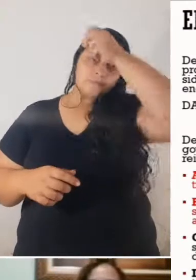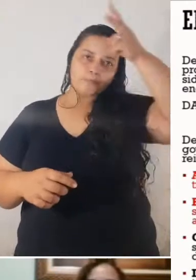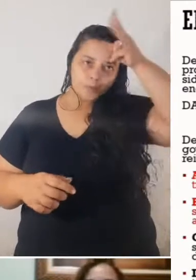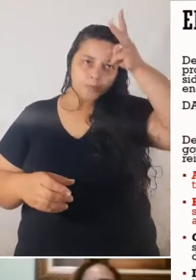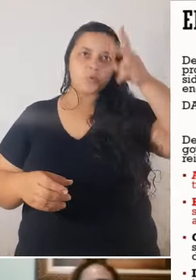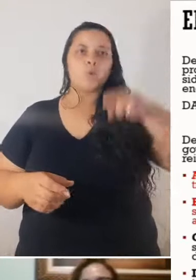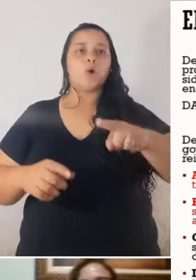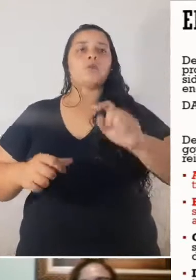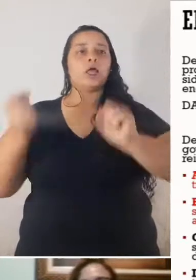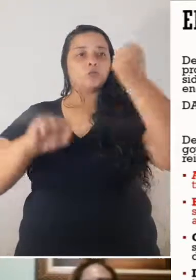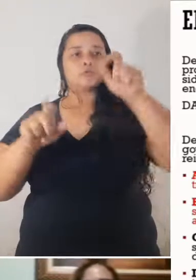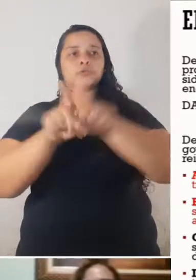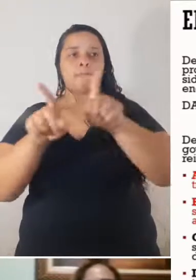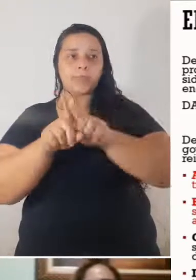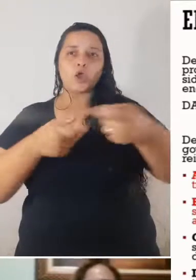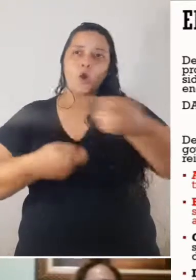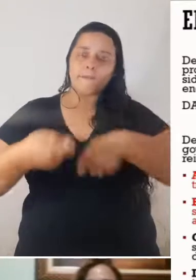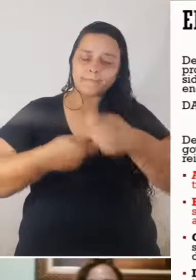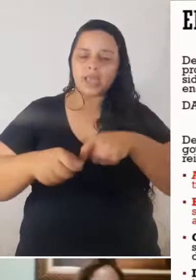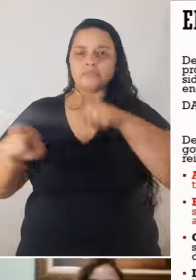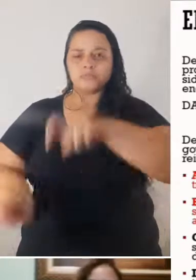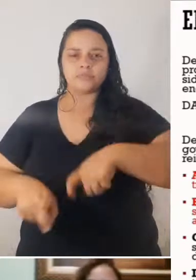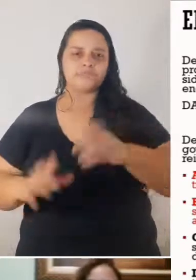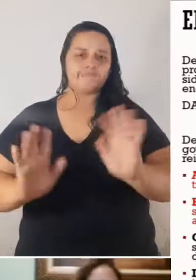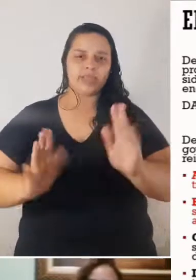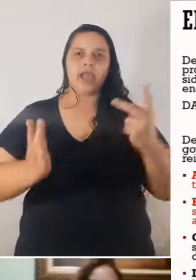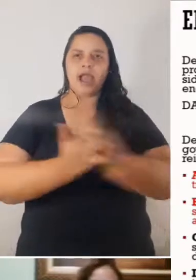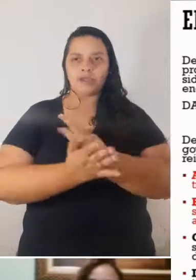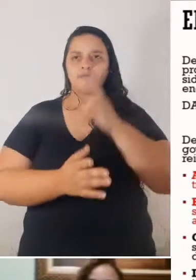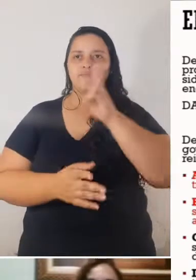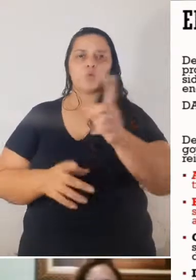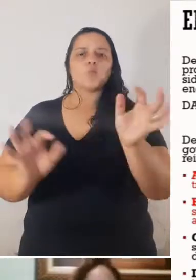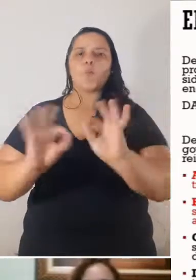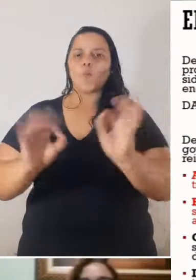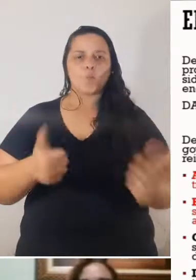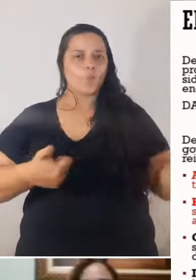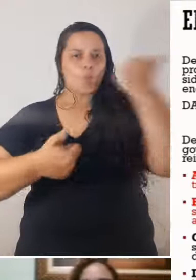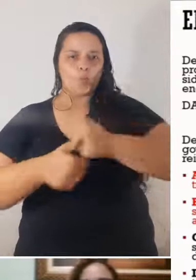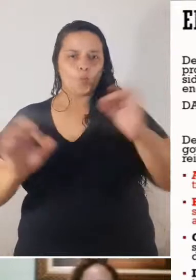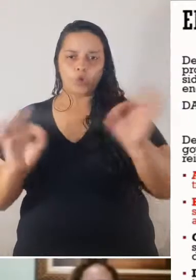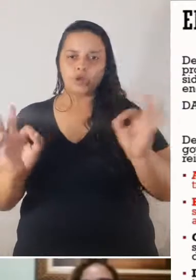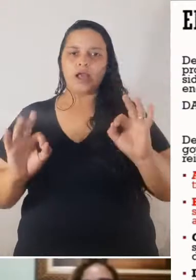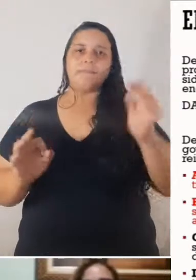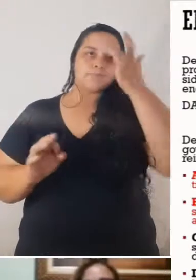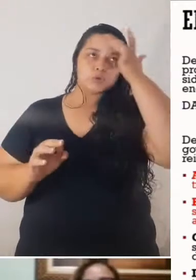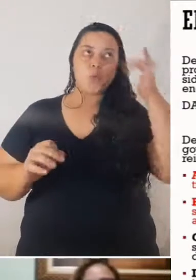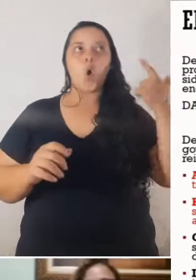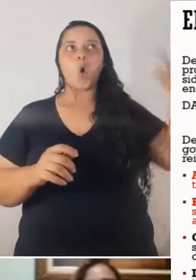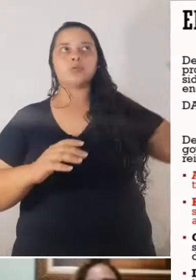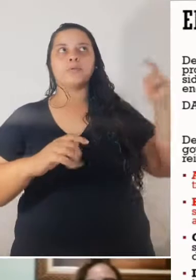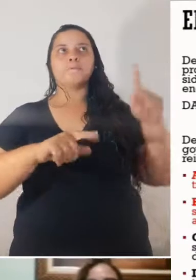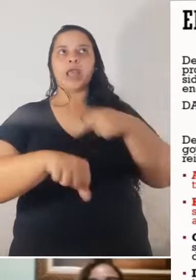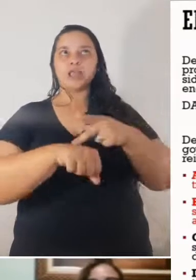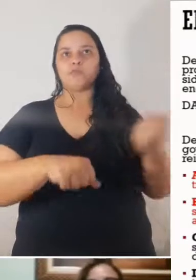está incorreta, porque não houve um impedimento na substituição dos brasileiros natos por imigrantes nesses postos aqui indicados